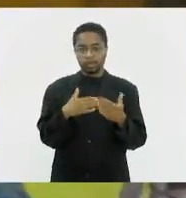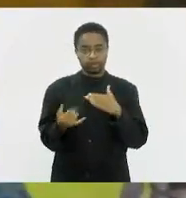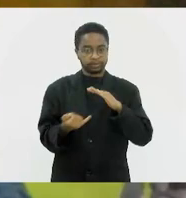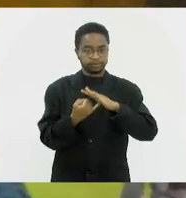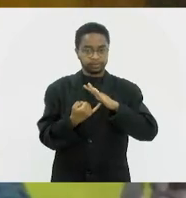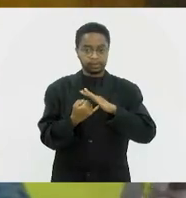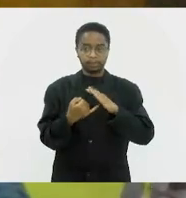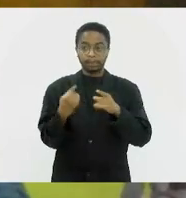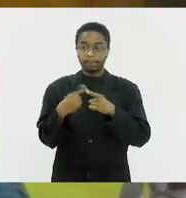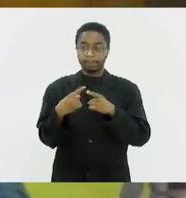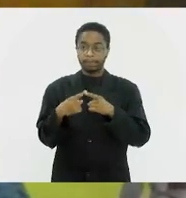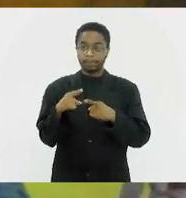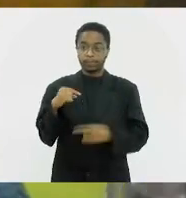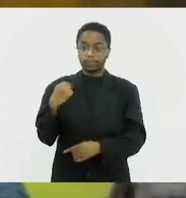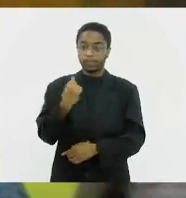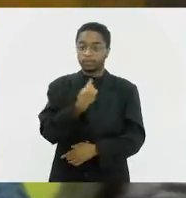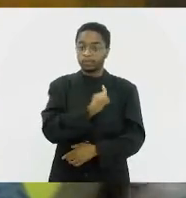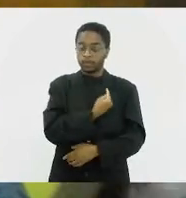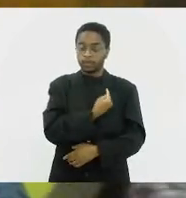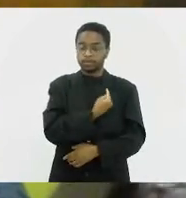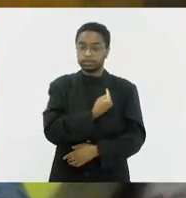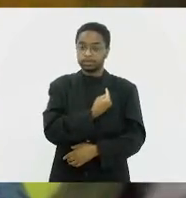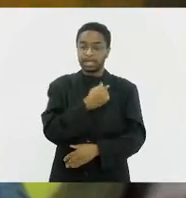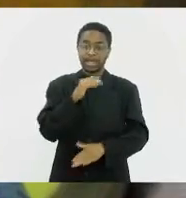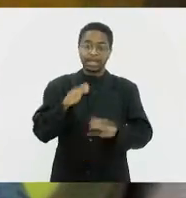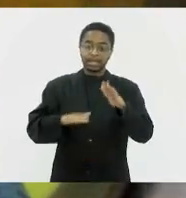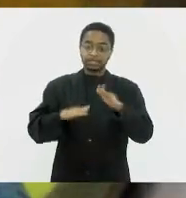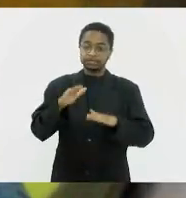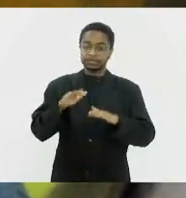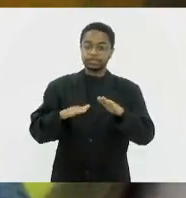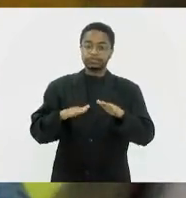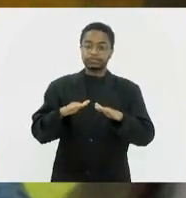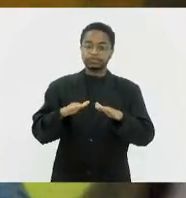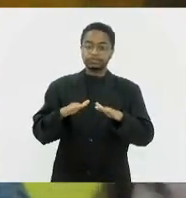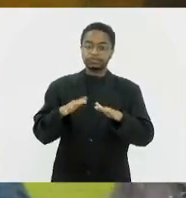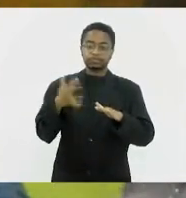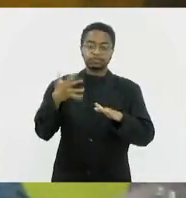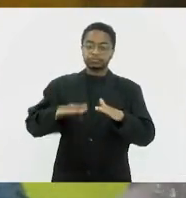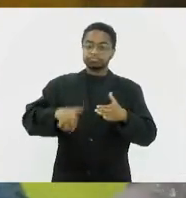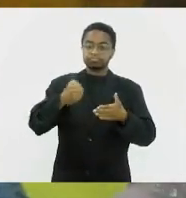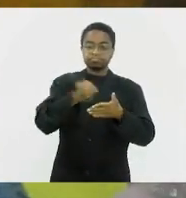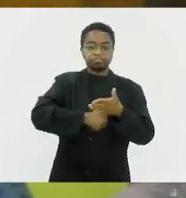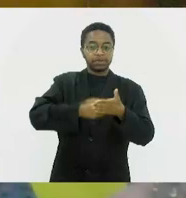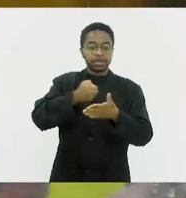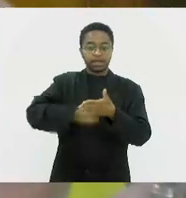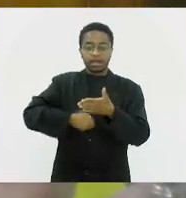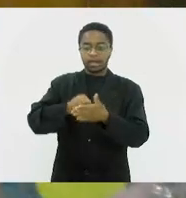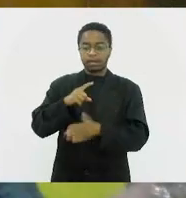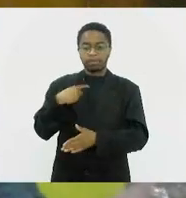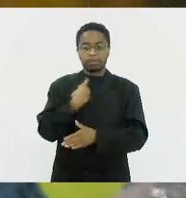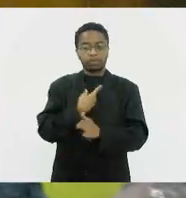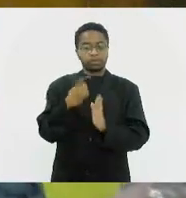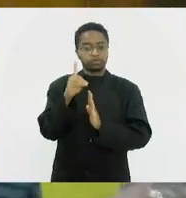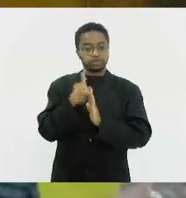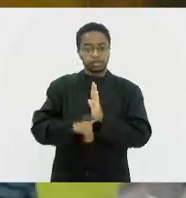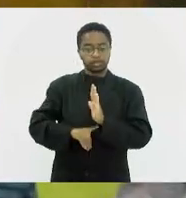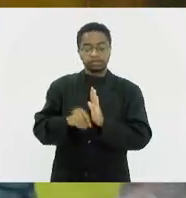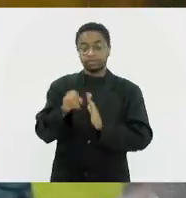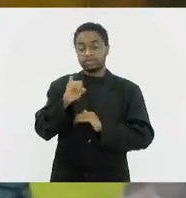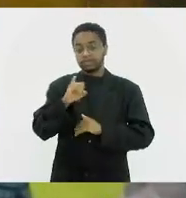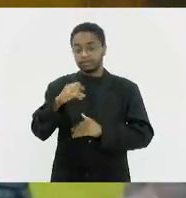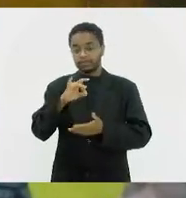porque nós, às vezes, nos negamos a brigar pelos nossos direitos. Se nós